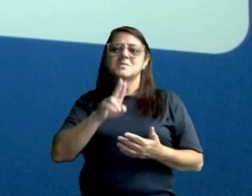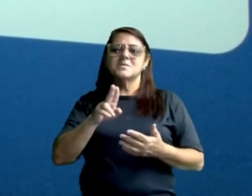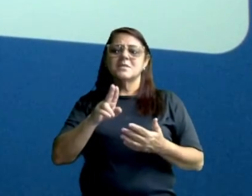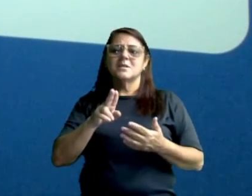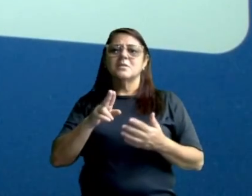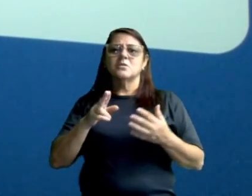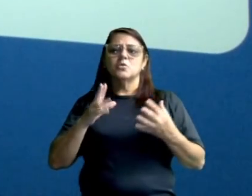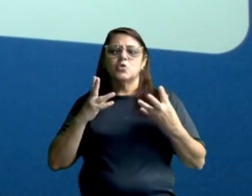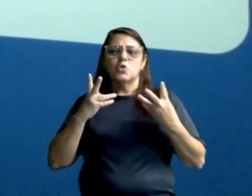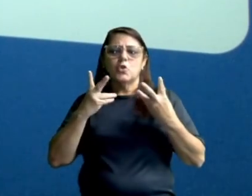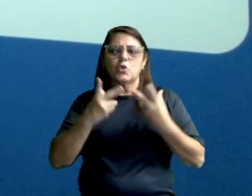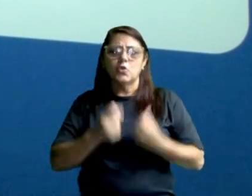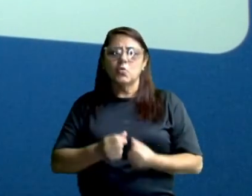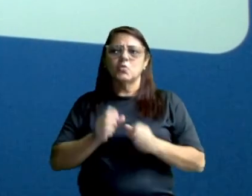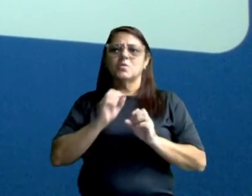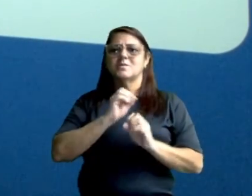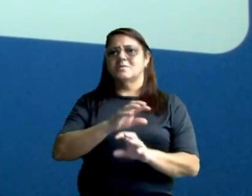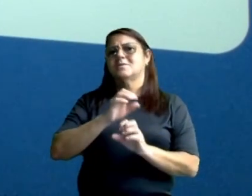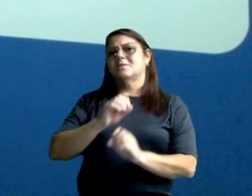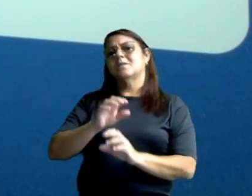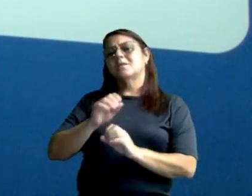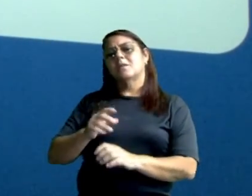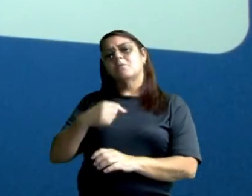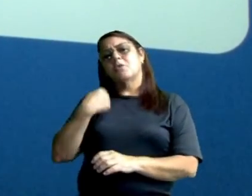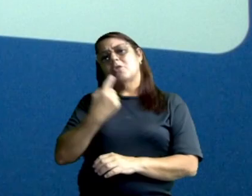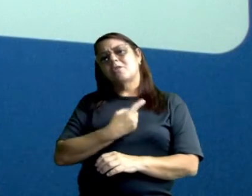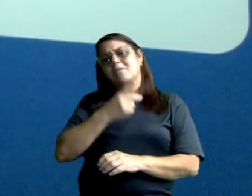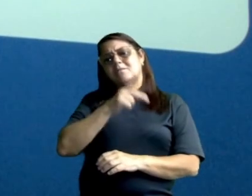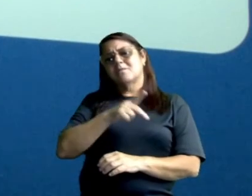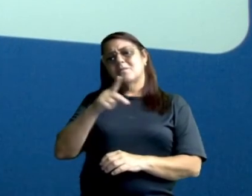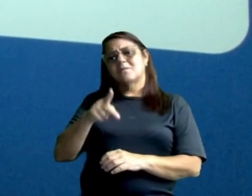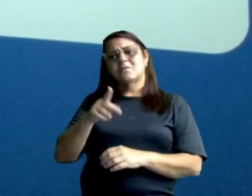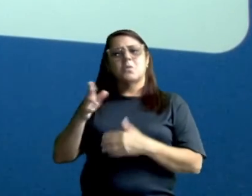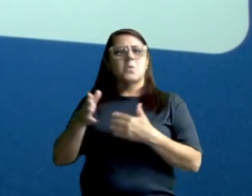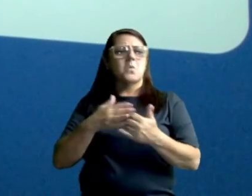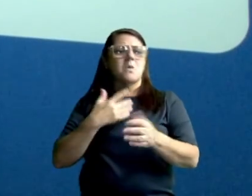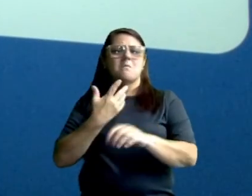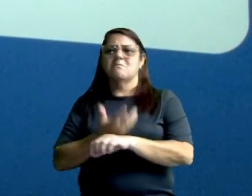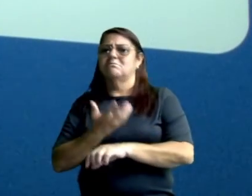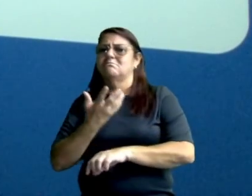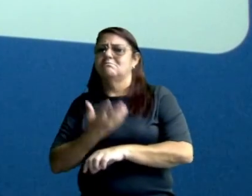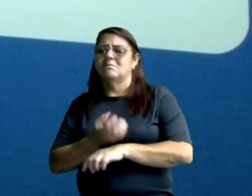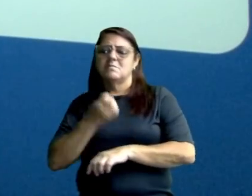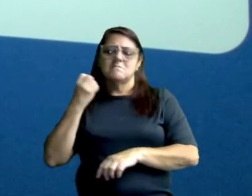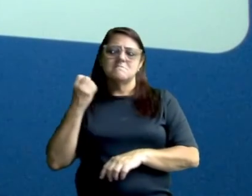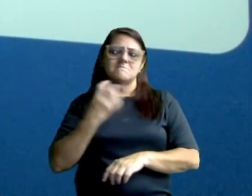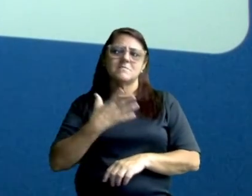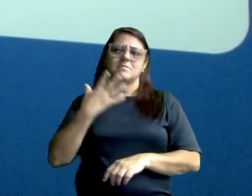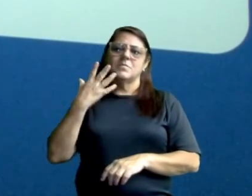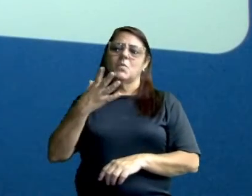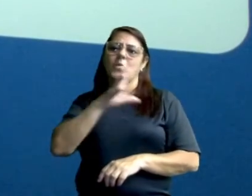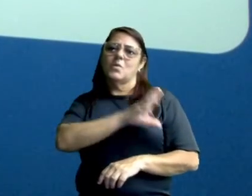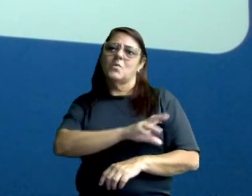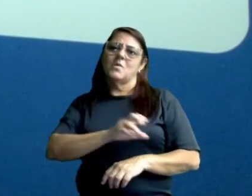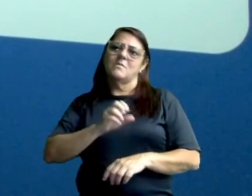todo esse material que nós, professores, preparamos, sejam em qualquer disciplina, é sempre com muito